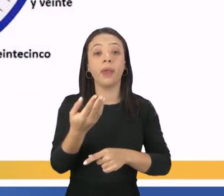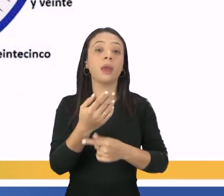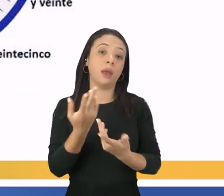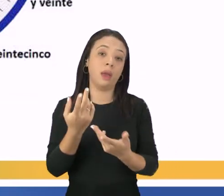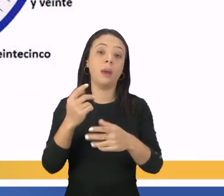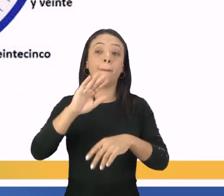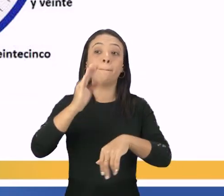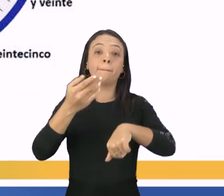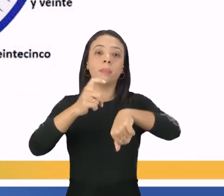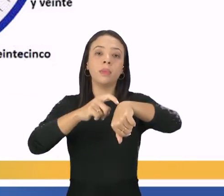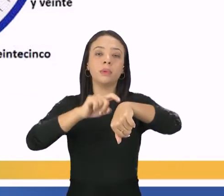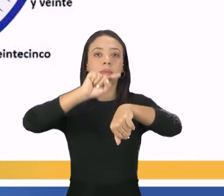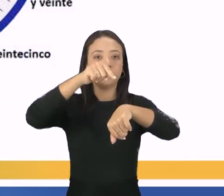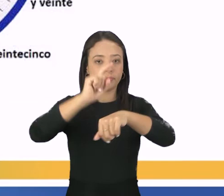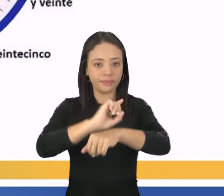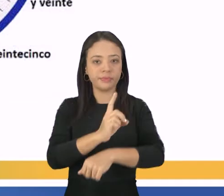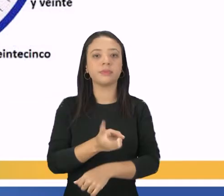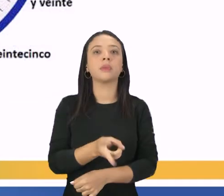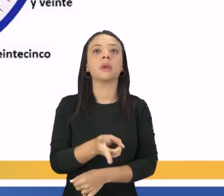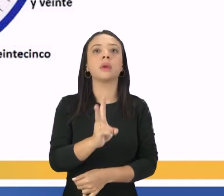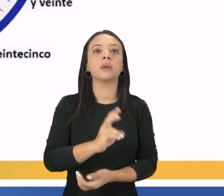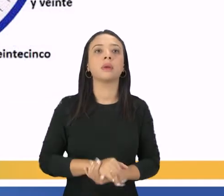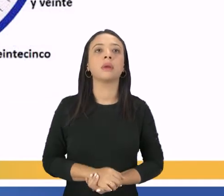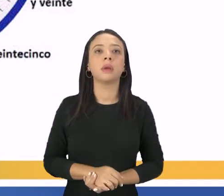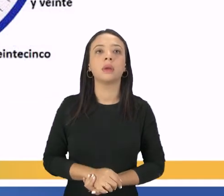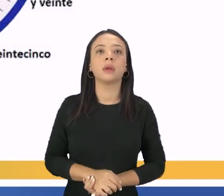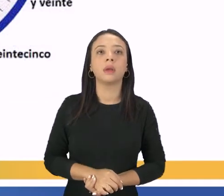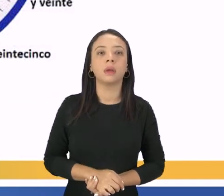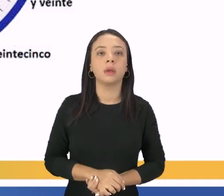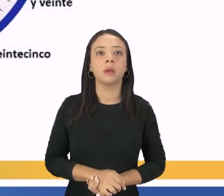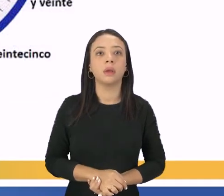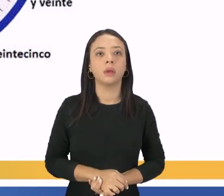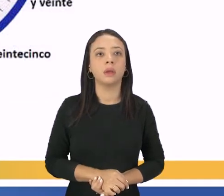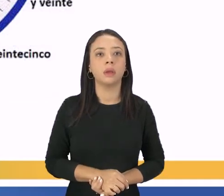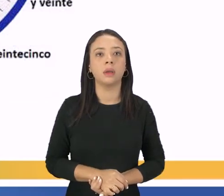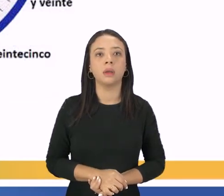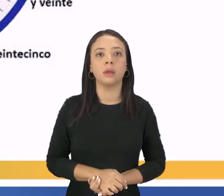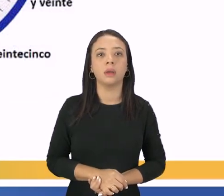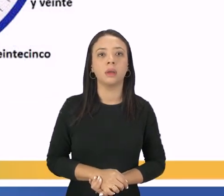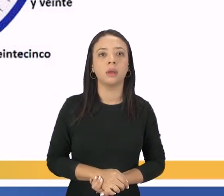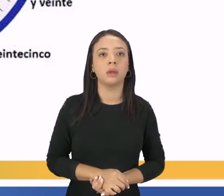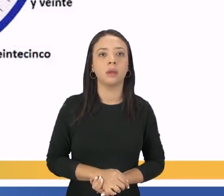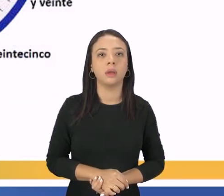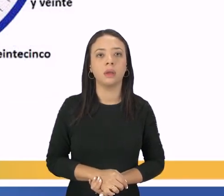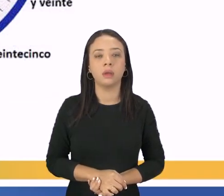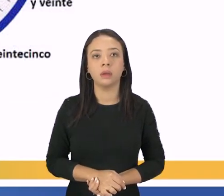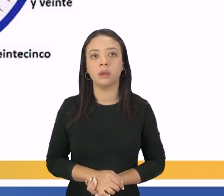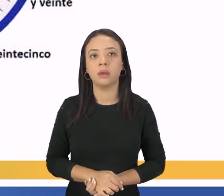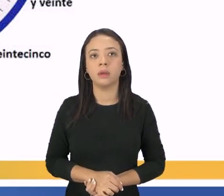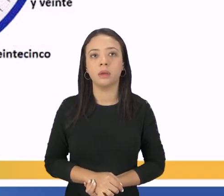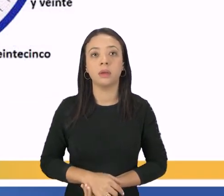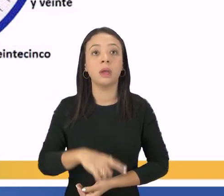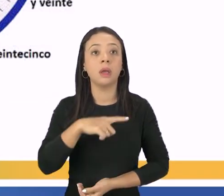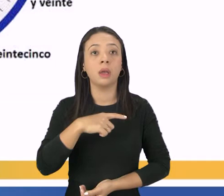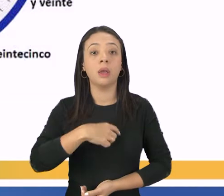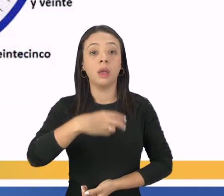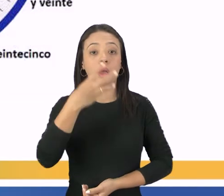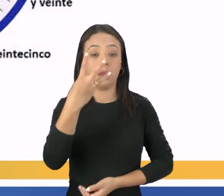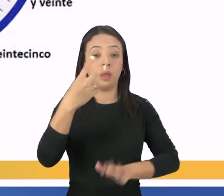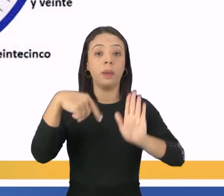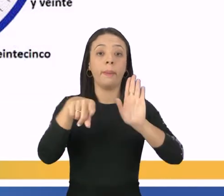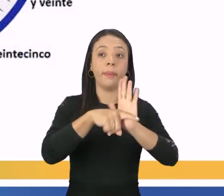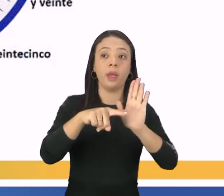Depois disso, eu conto regressivo. Ó. Então, são las 3 menos 25, menos 20, menos quarto, que é menos 15,